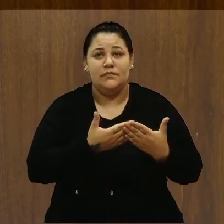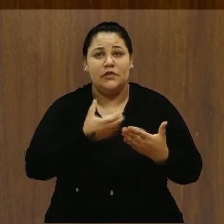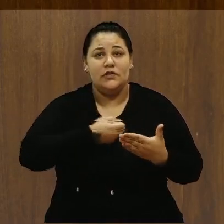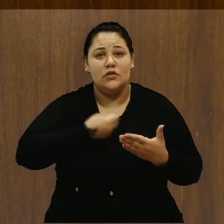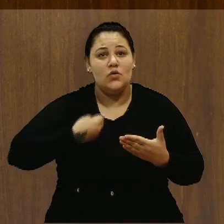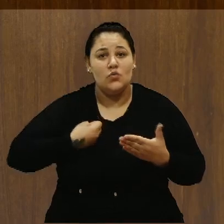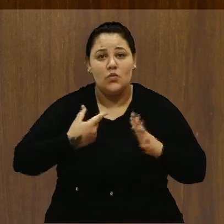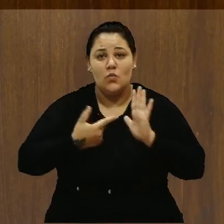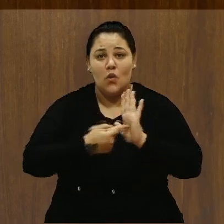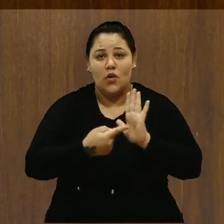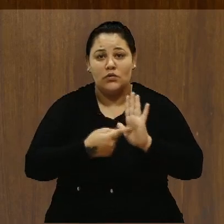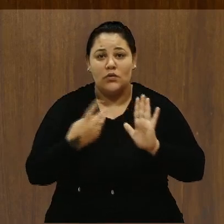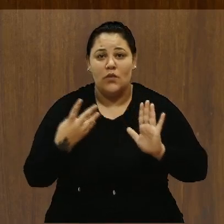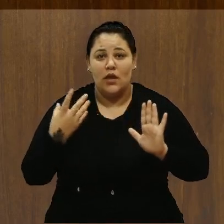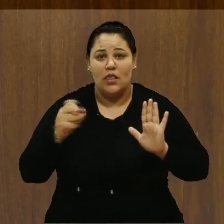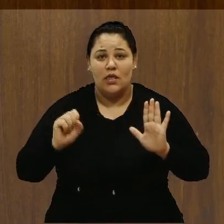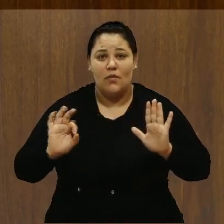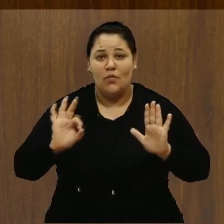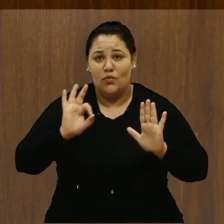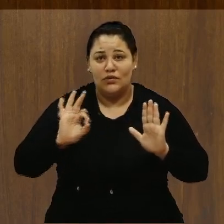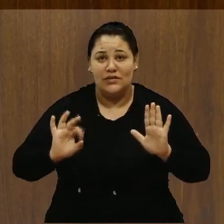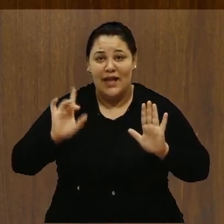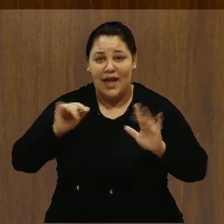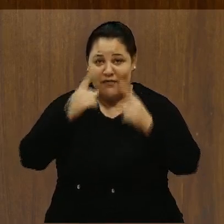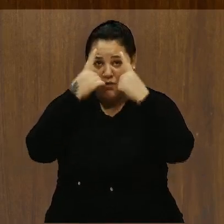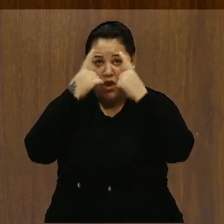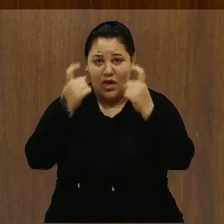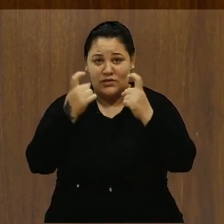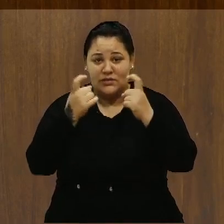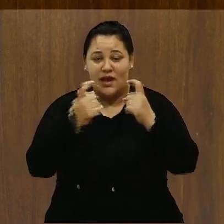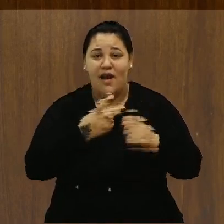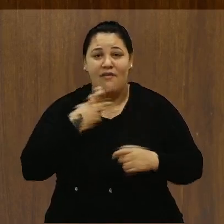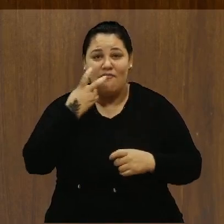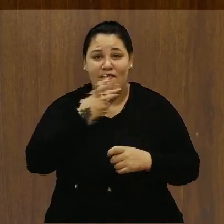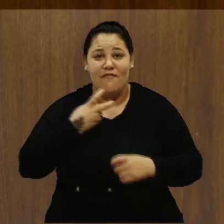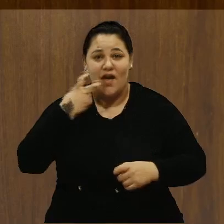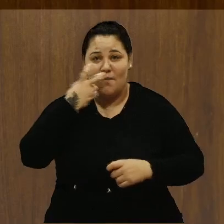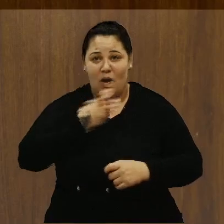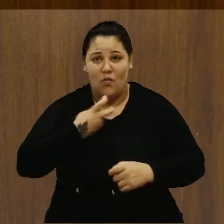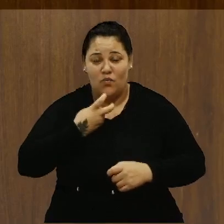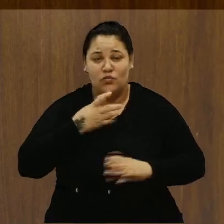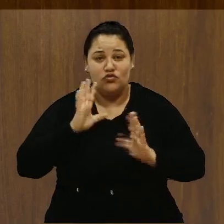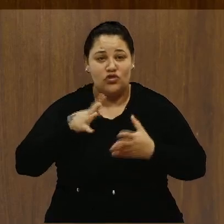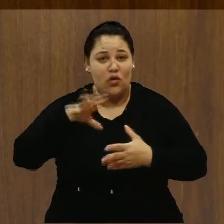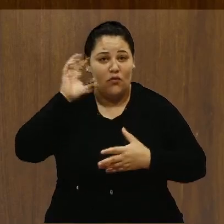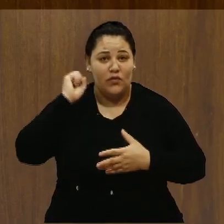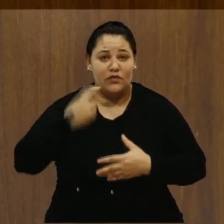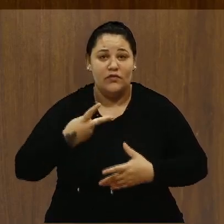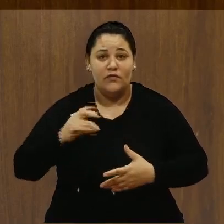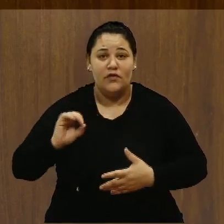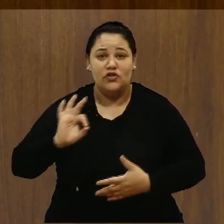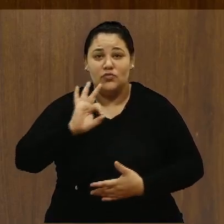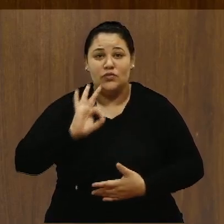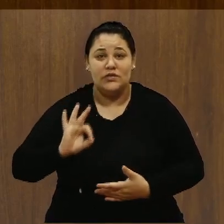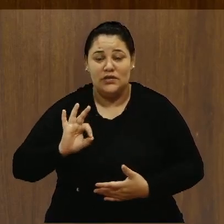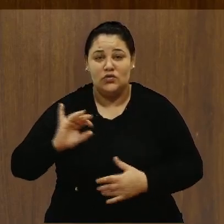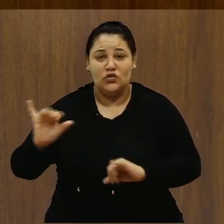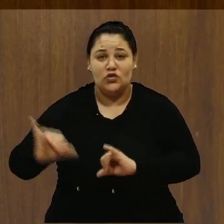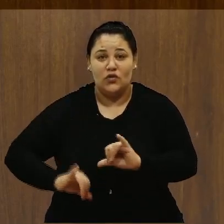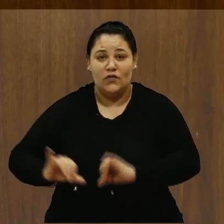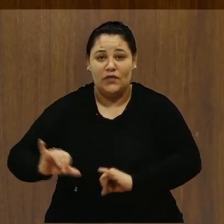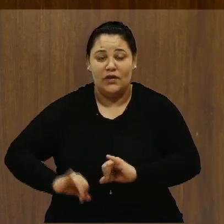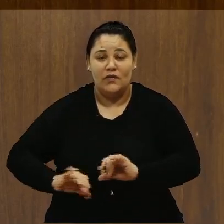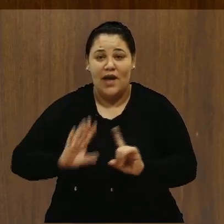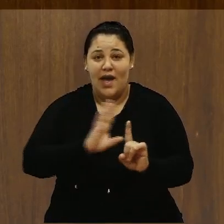que 48% é violência verbal, como a gente ouviu relatos de outros vereadores. 20% alega que sofreram algum tipo de